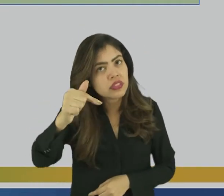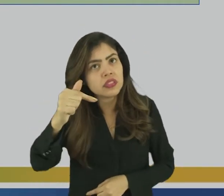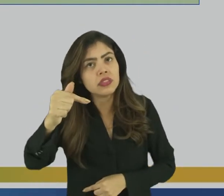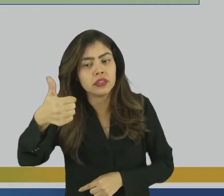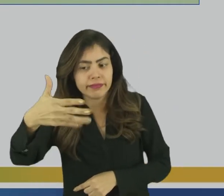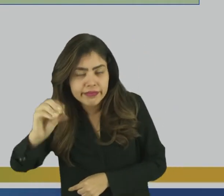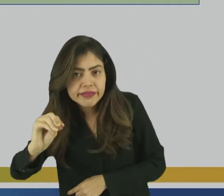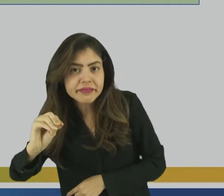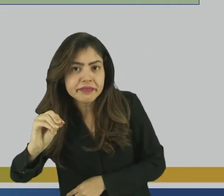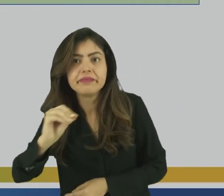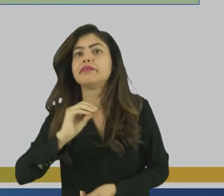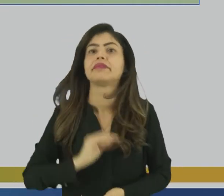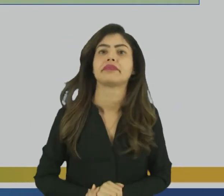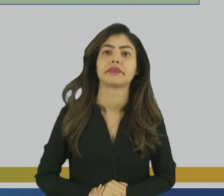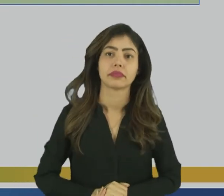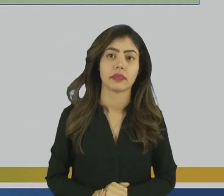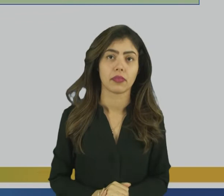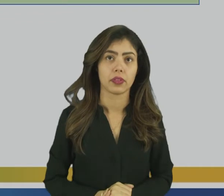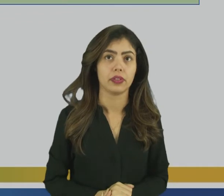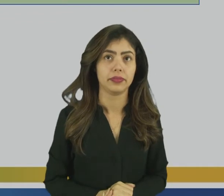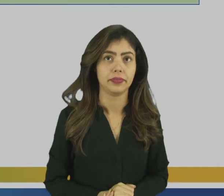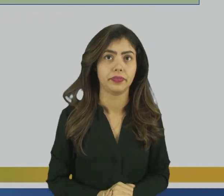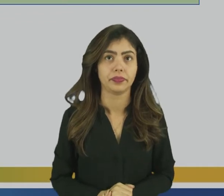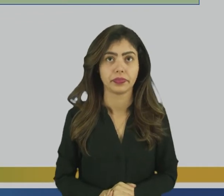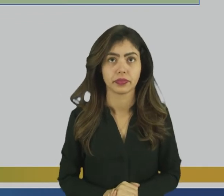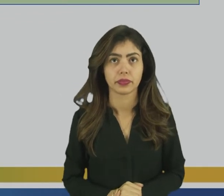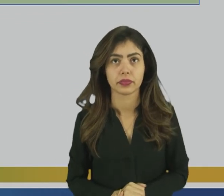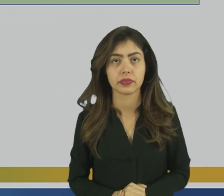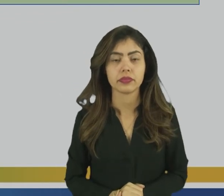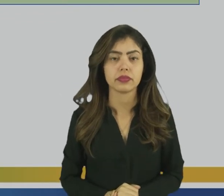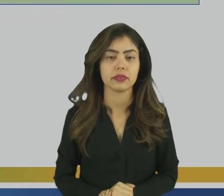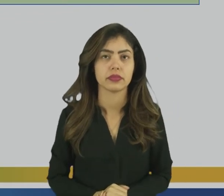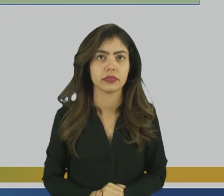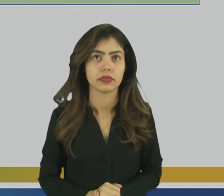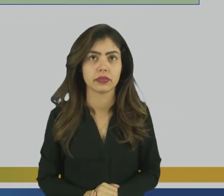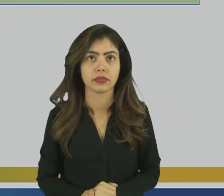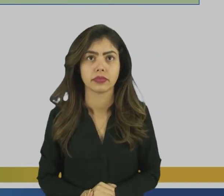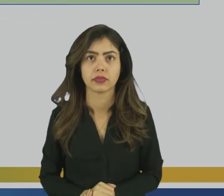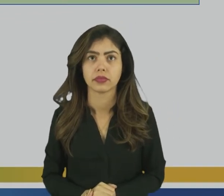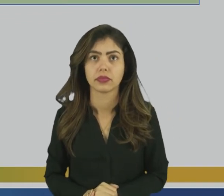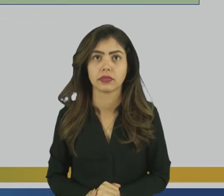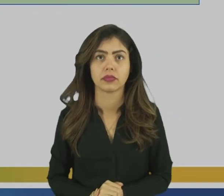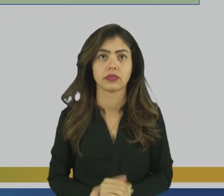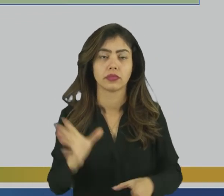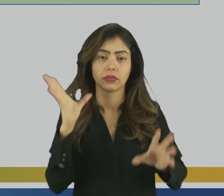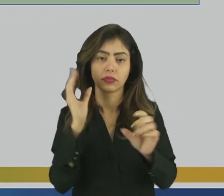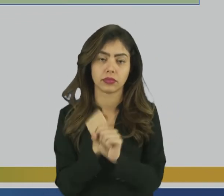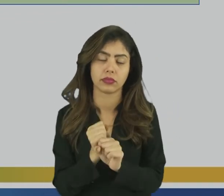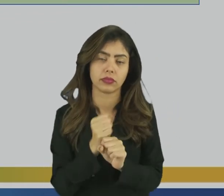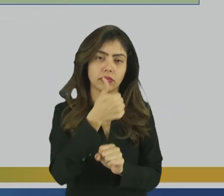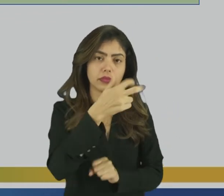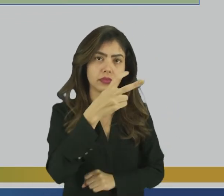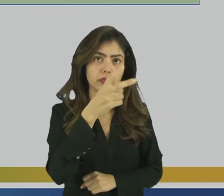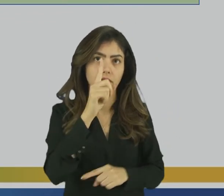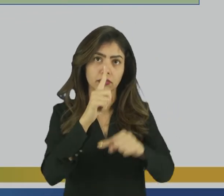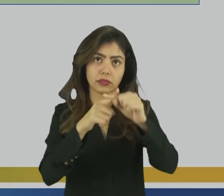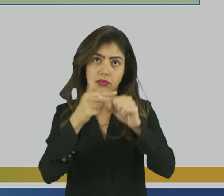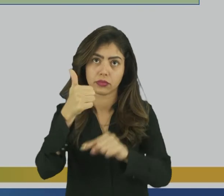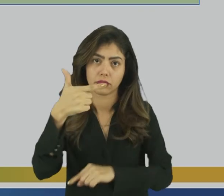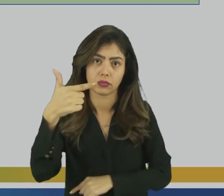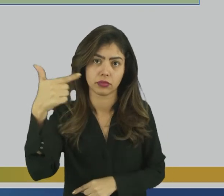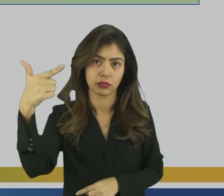sobre 10. 27 décimos, certo? Repete o denominador e soma os numeradores.